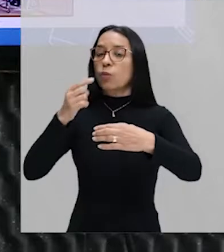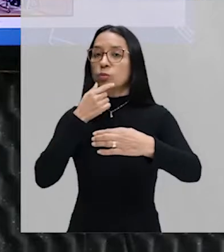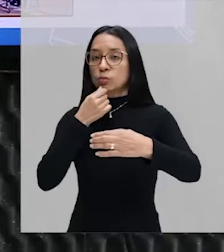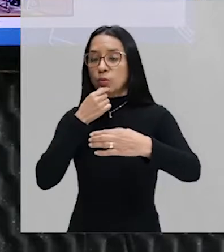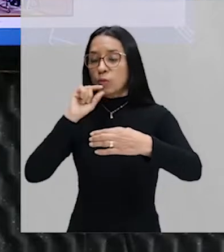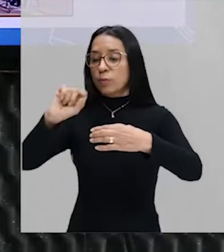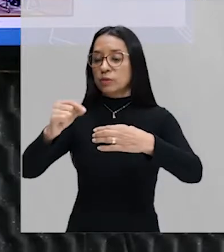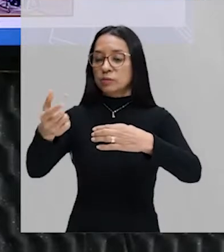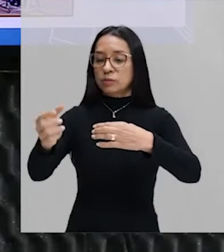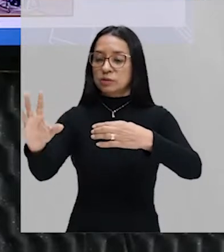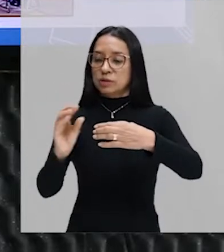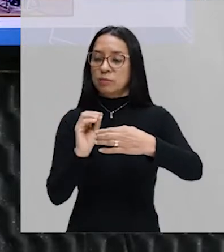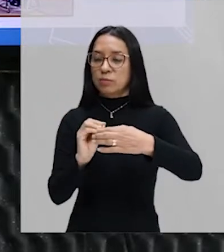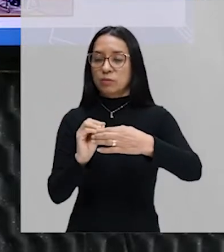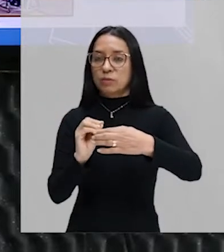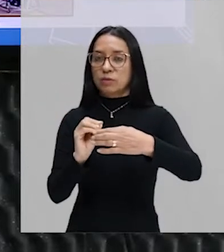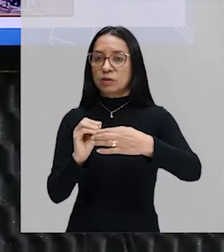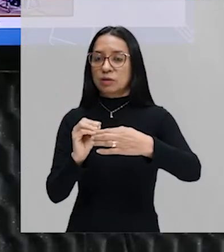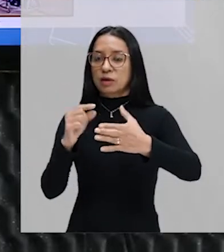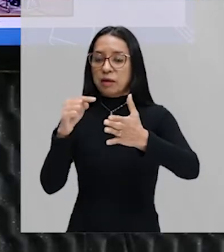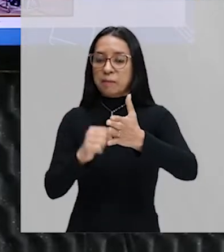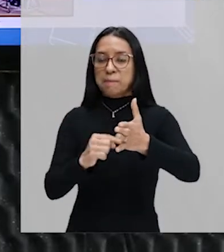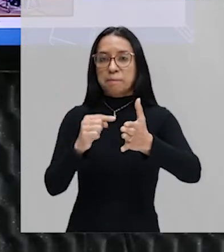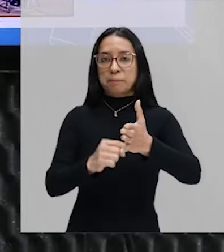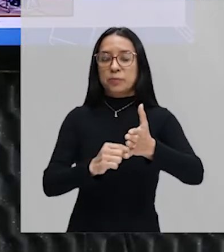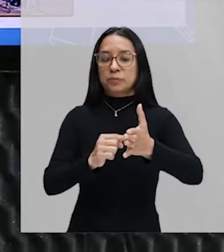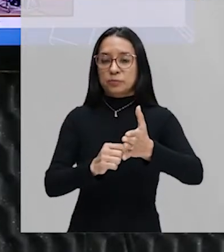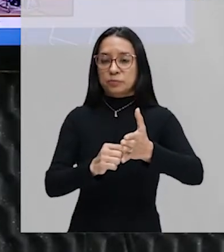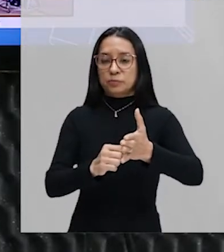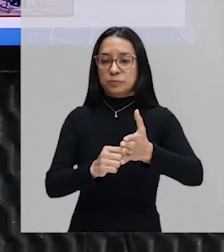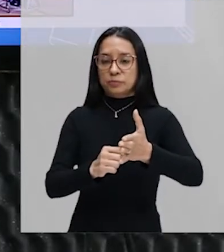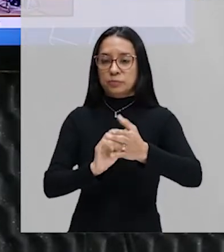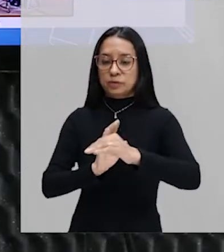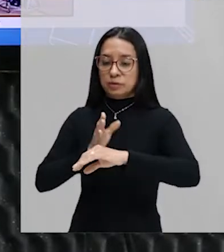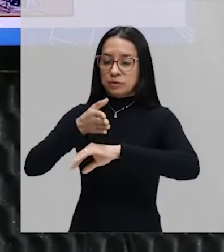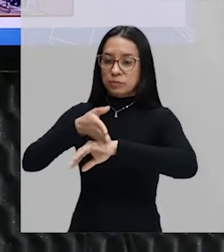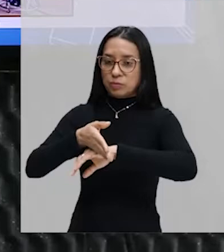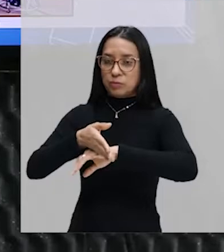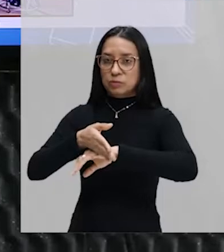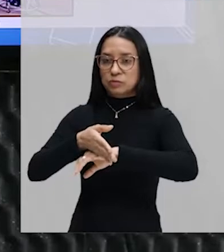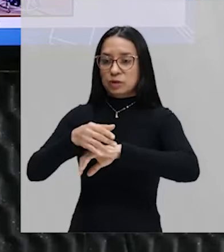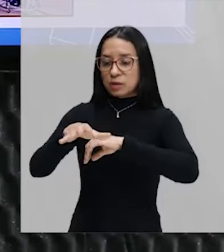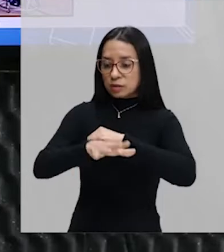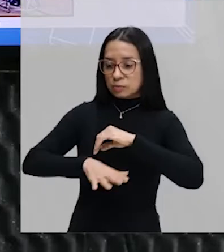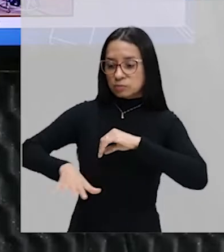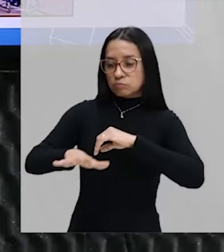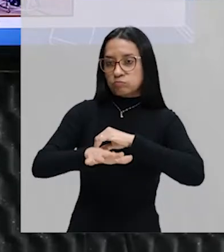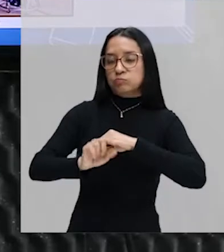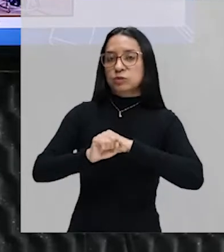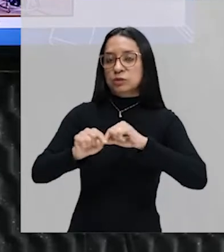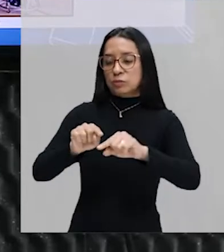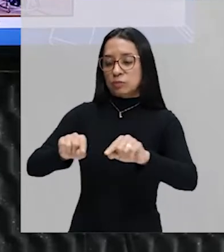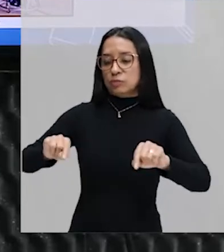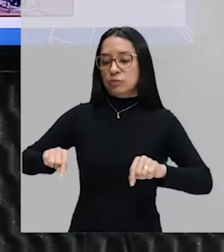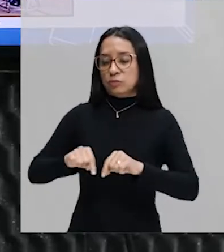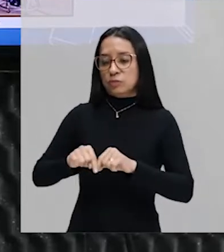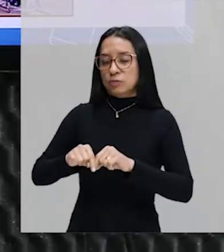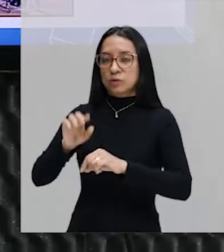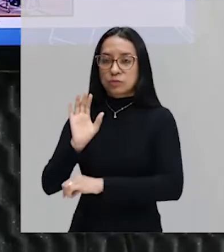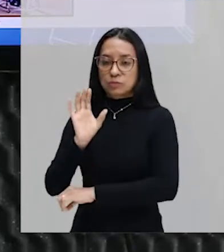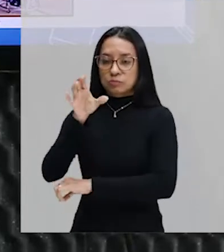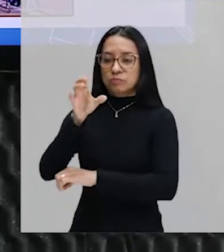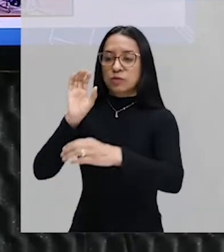marque pontos. Então está aqui, ó, o objetivo, um esporte de invasão, é eu entrar no campo de jogo da equipe adversária, no caso do